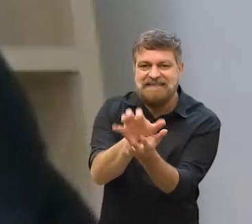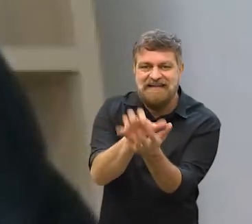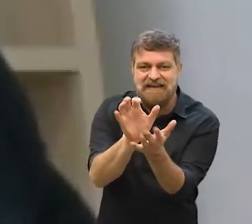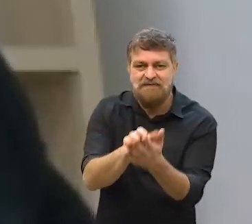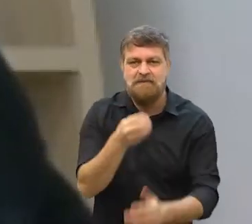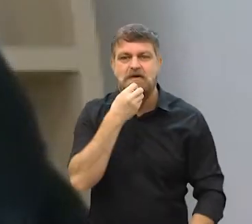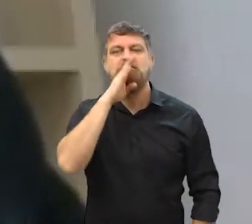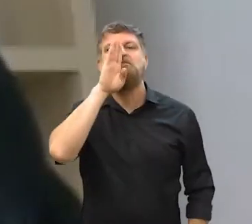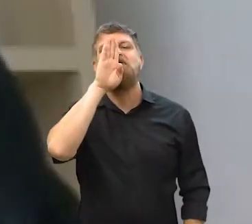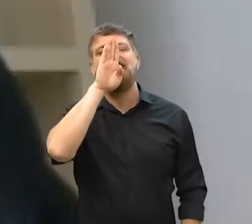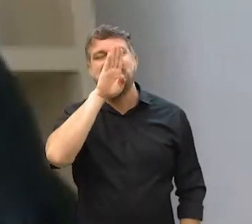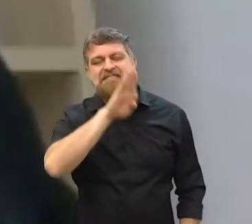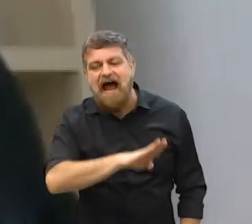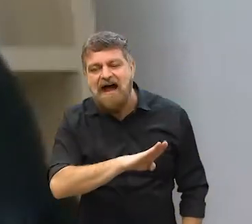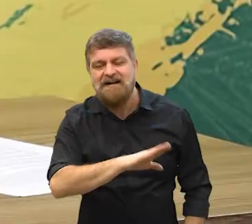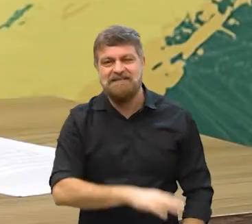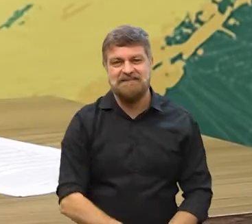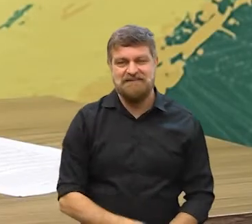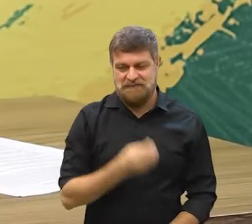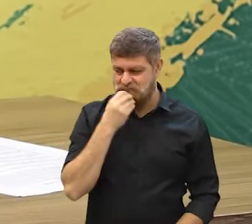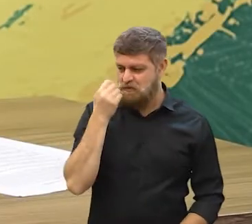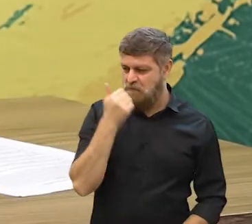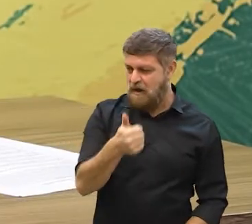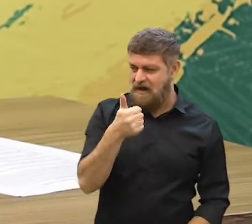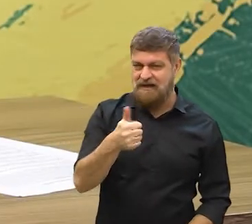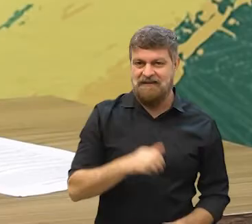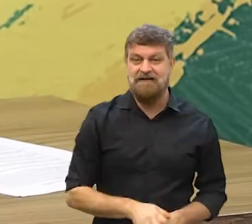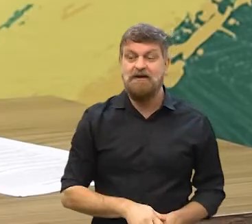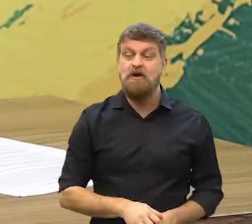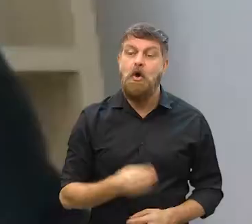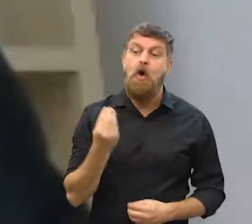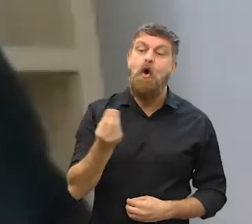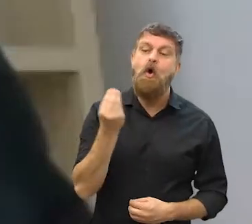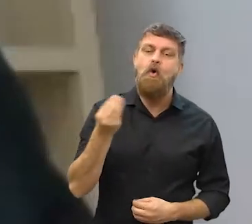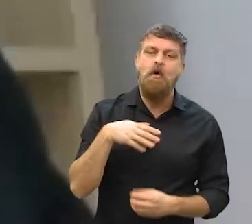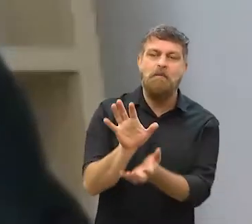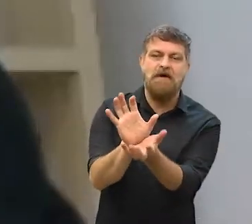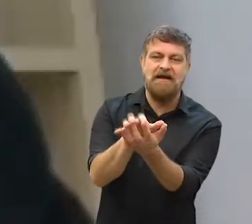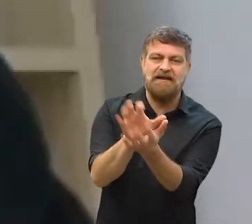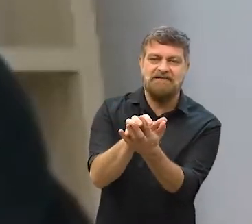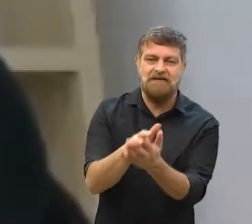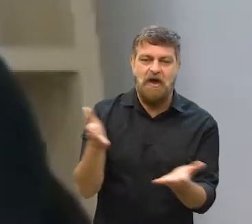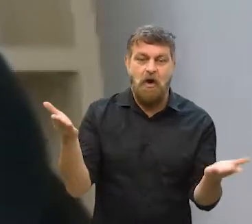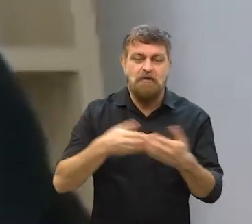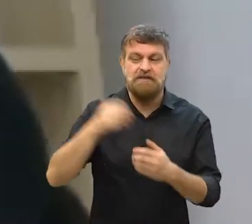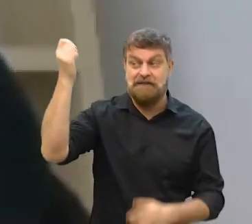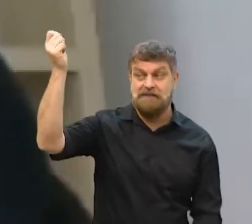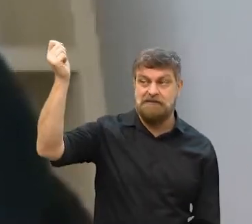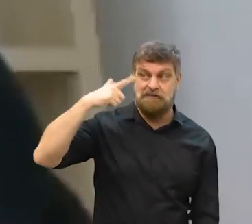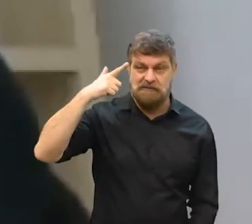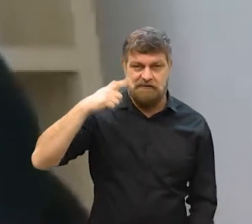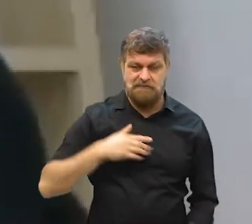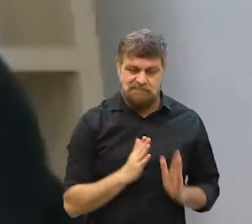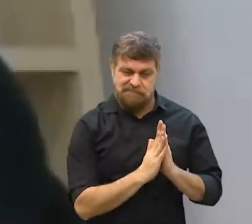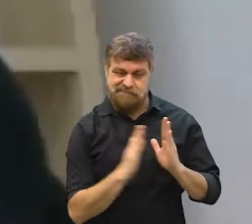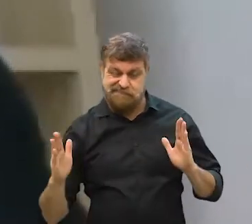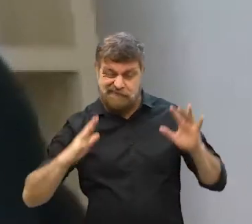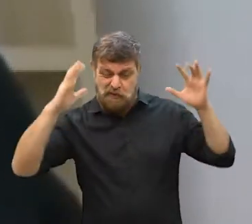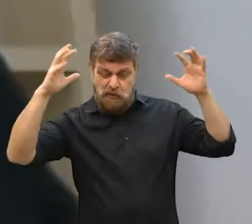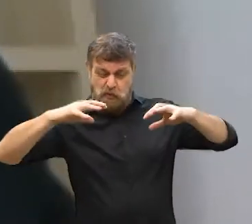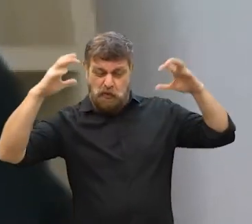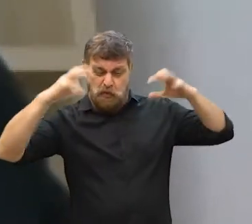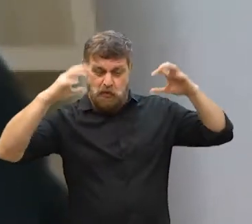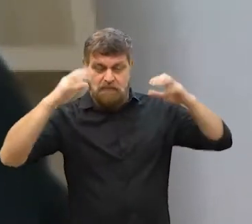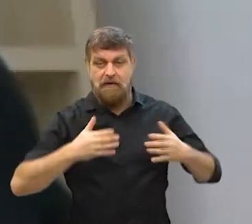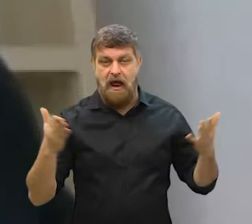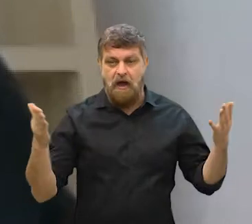boa tarde. É Tudo isso bem? aí. Como tá Recife? Hoje está sol, viu? Porque esse período é de chuva,